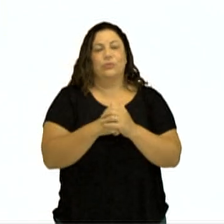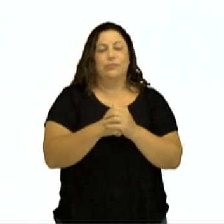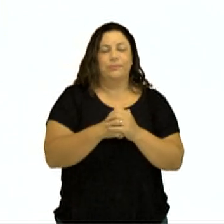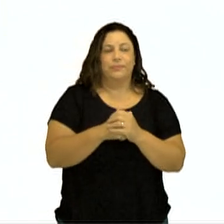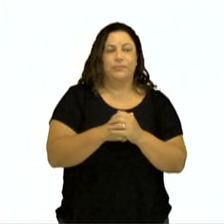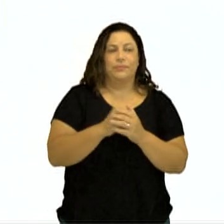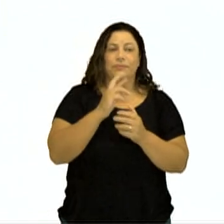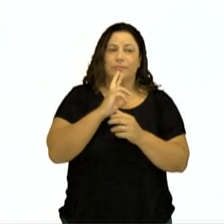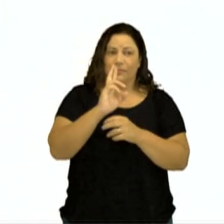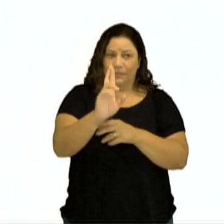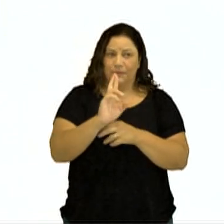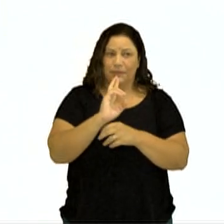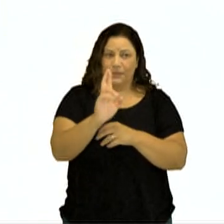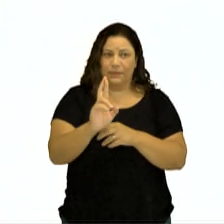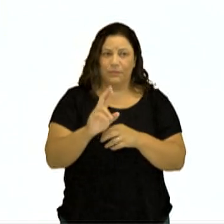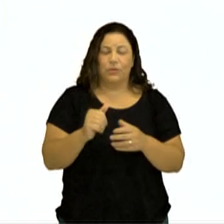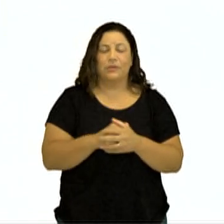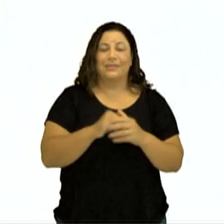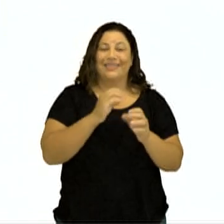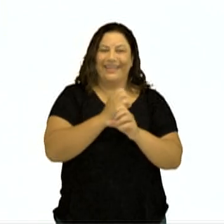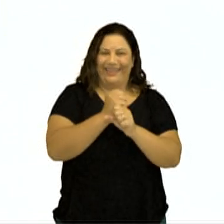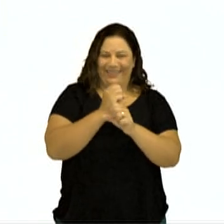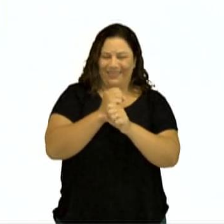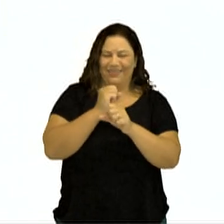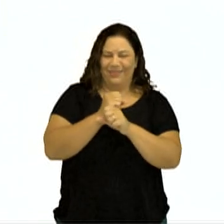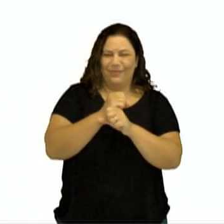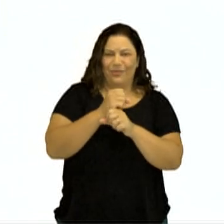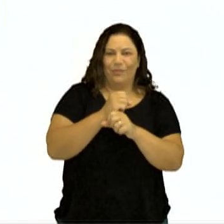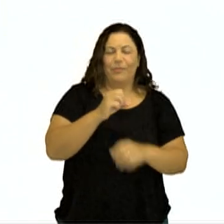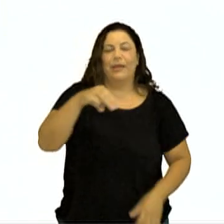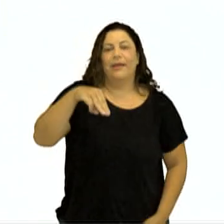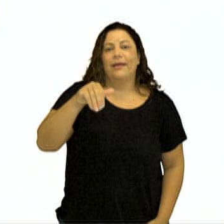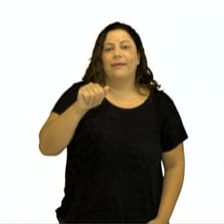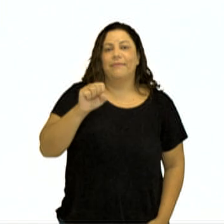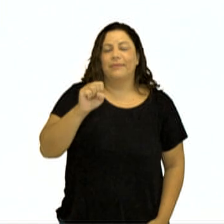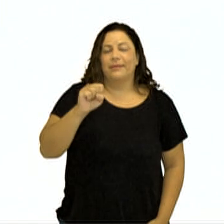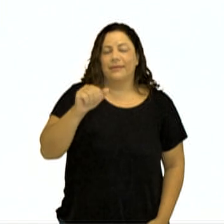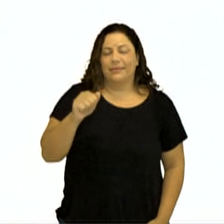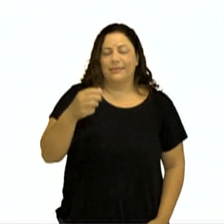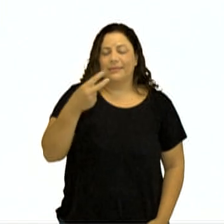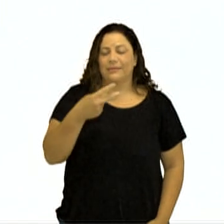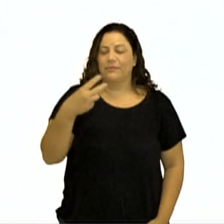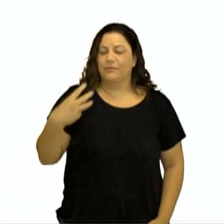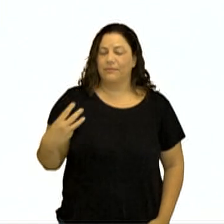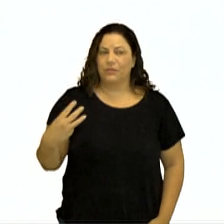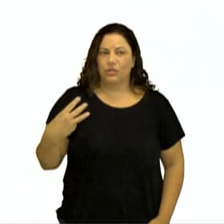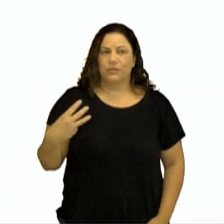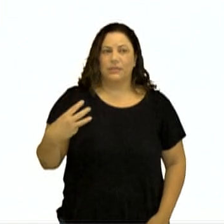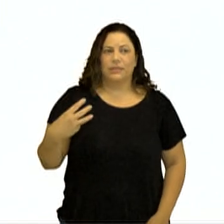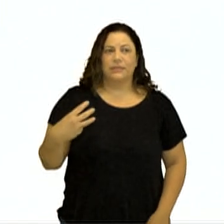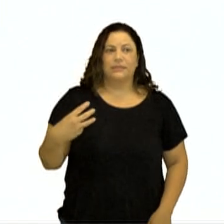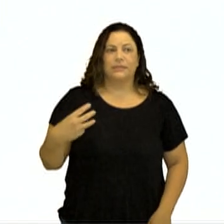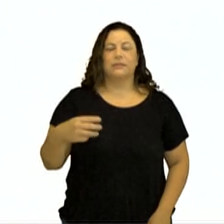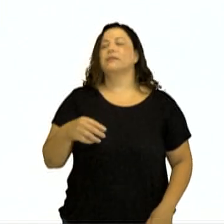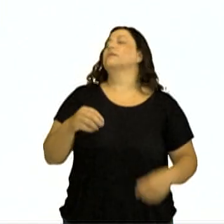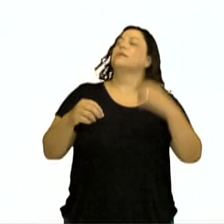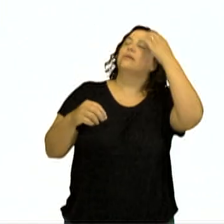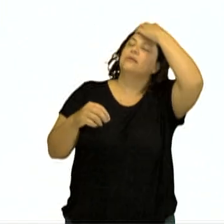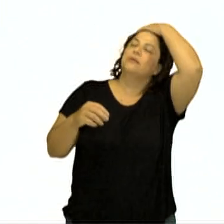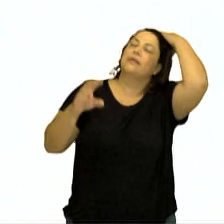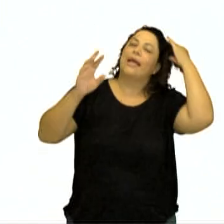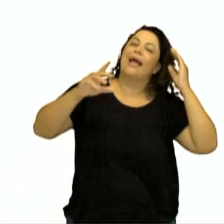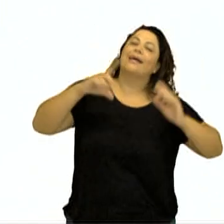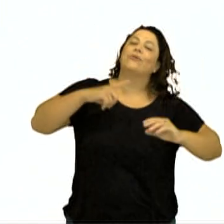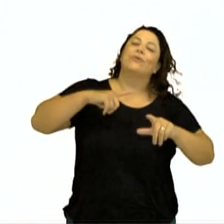massa. A massa, então, do sódio é igual a 23. Este símbolo aqui, essas letras aqui